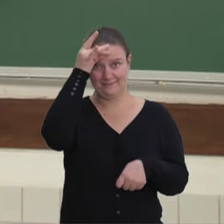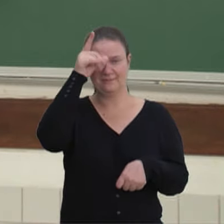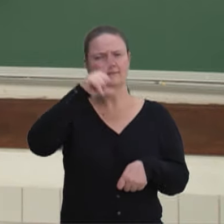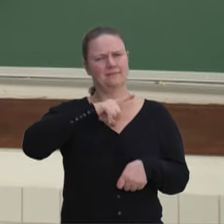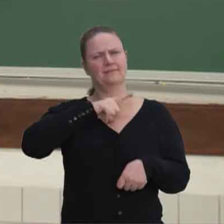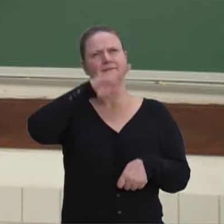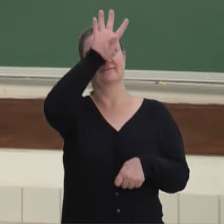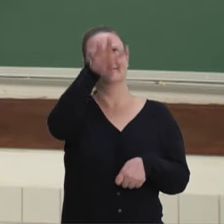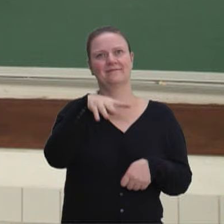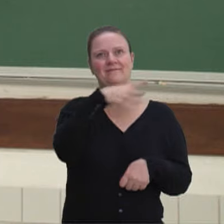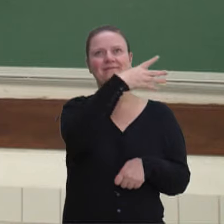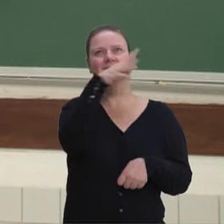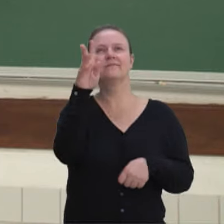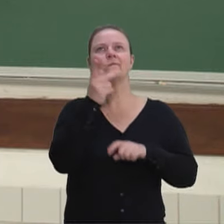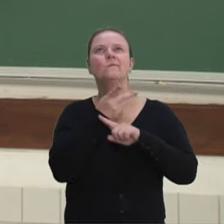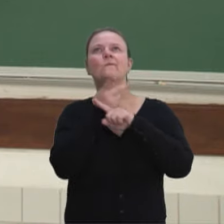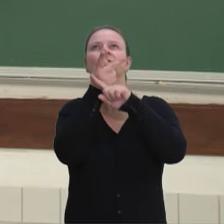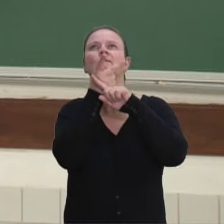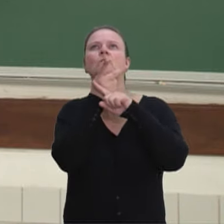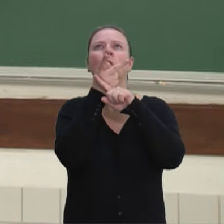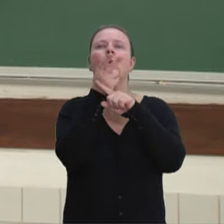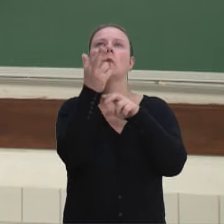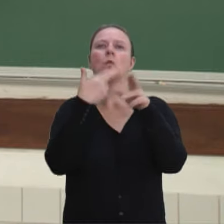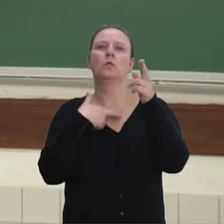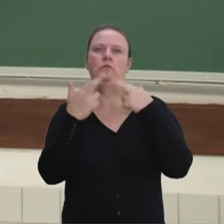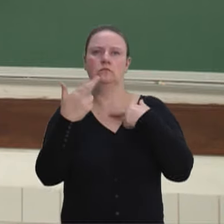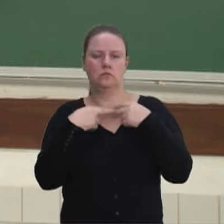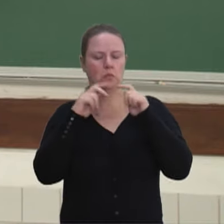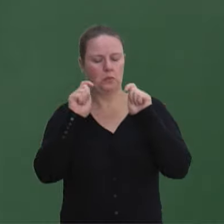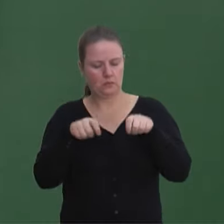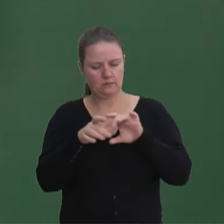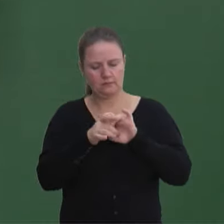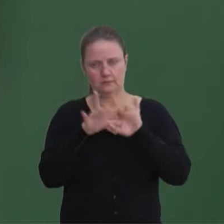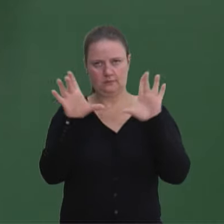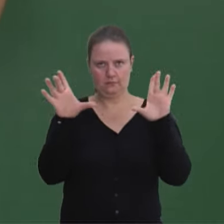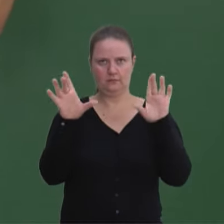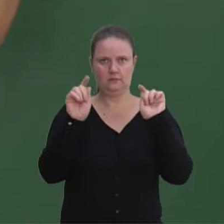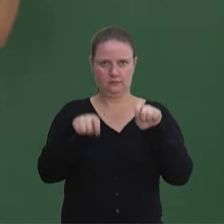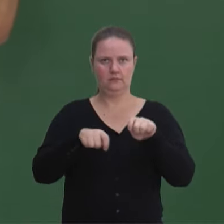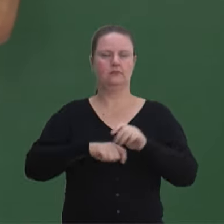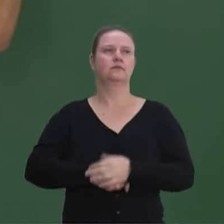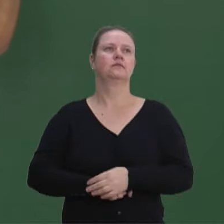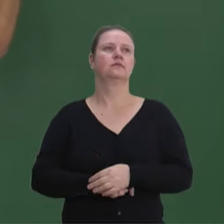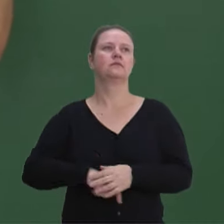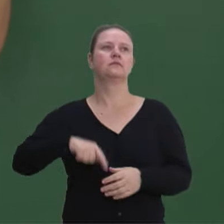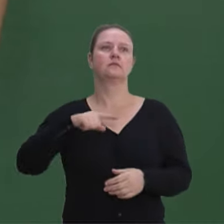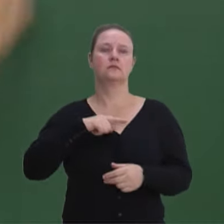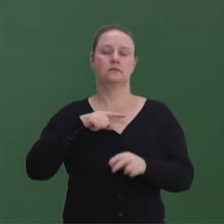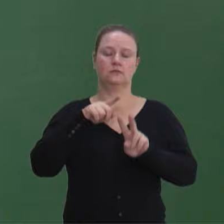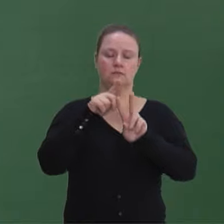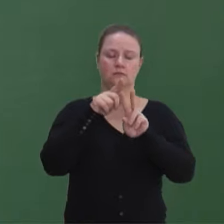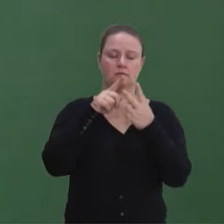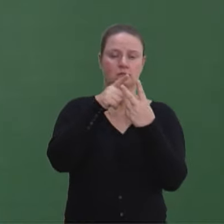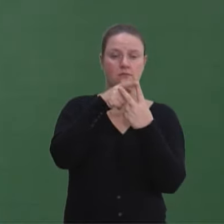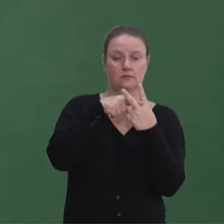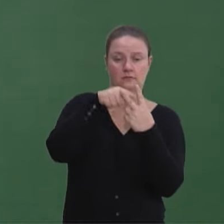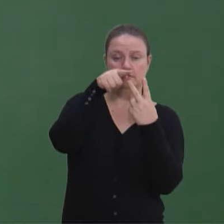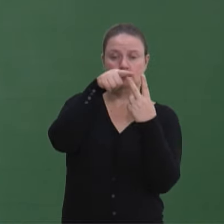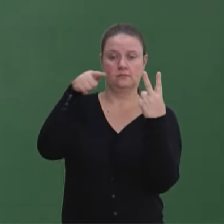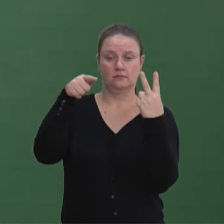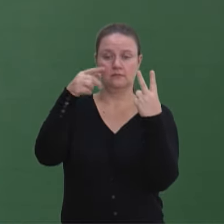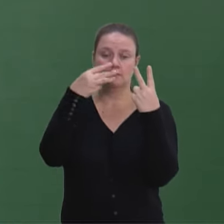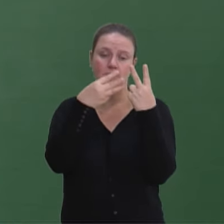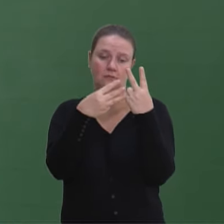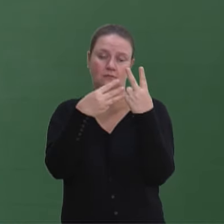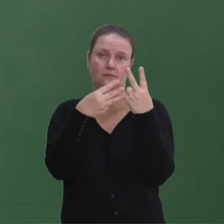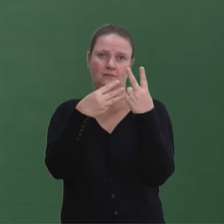tabela. Tangente de 60 a gente tem que é raiz de 3. Por isso que eu